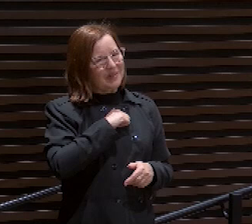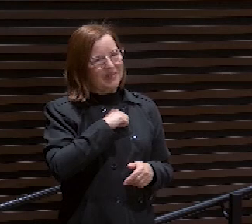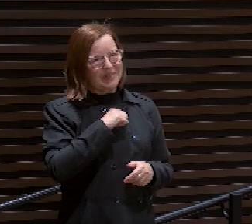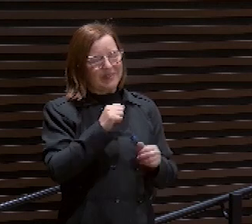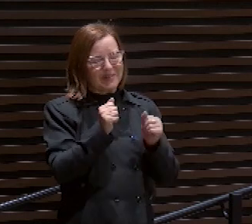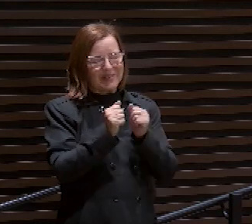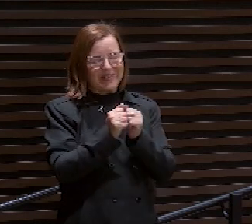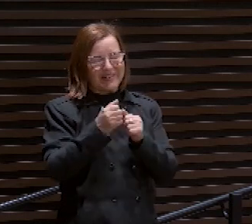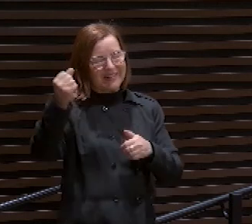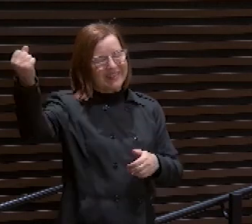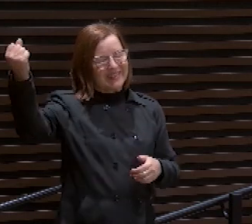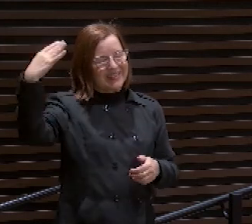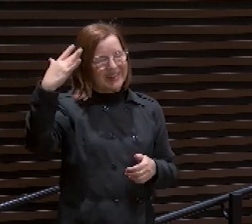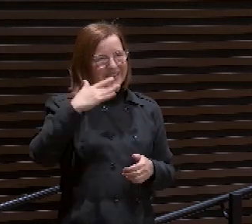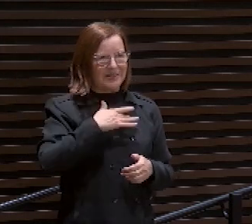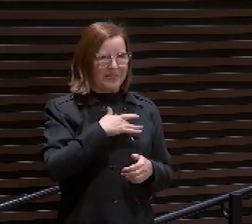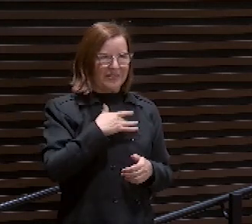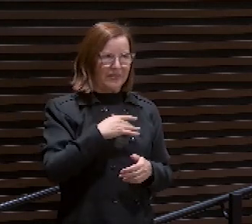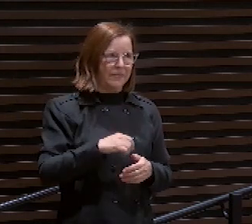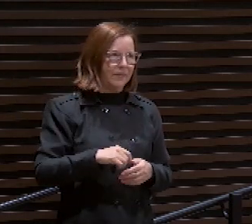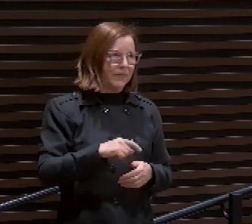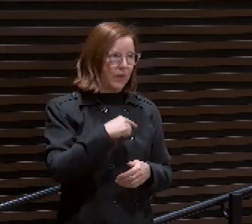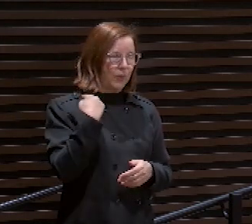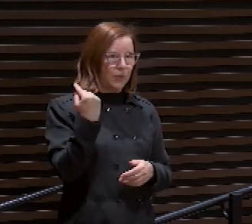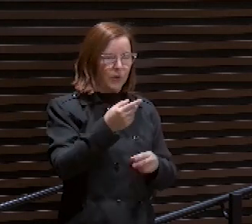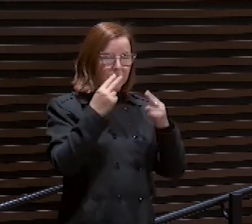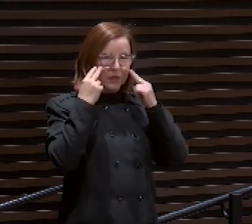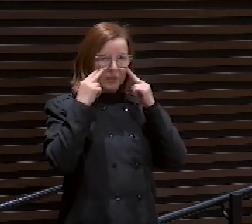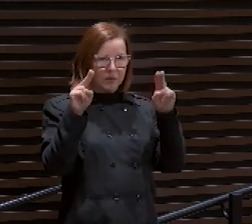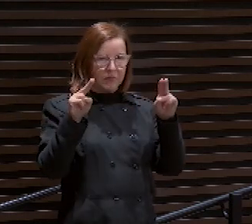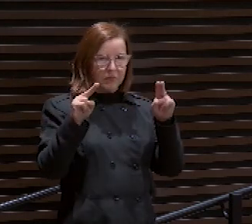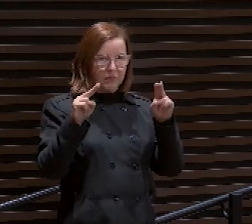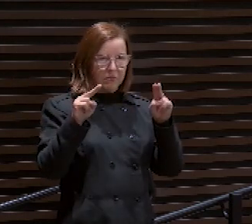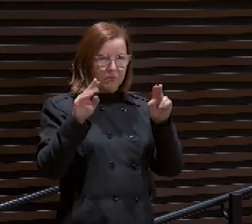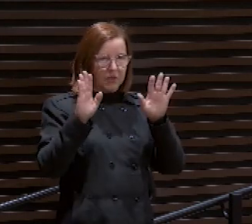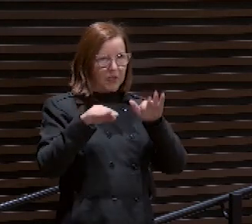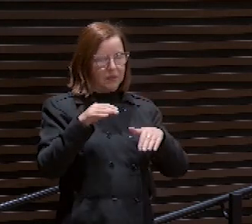O nosso testemunho, ele muitas vezes tem sido muito triste.